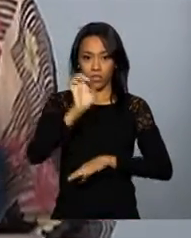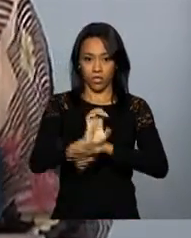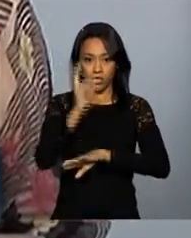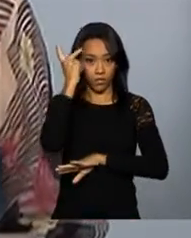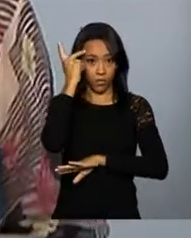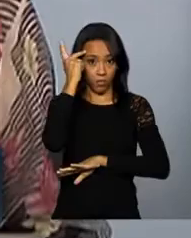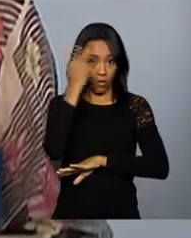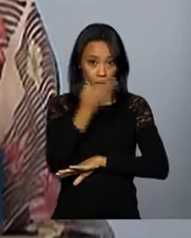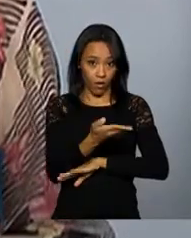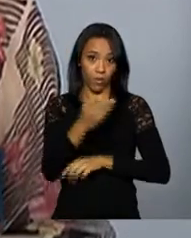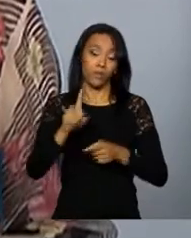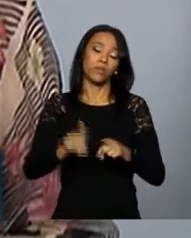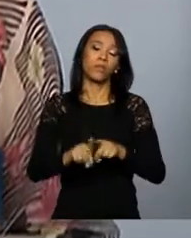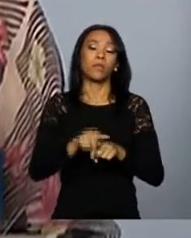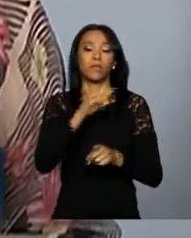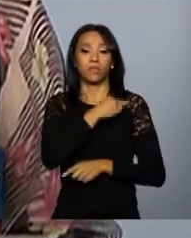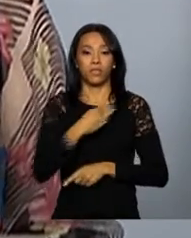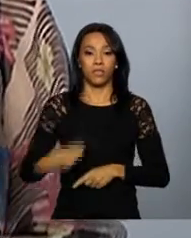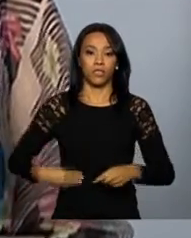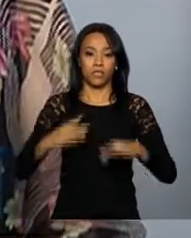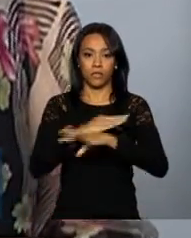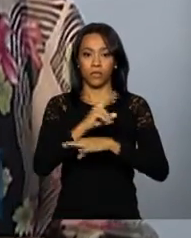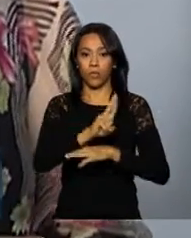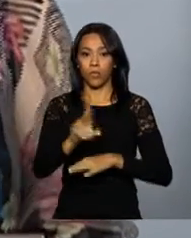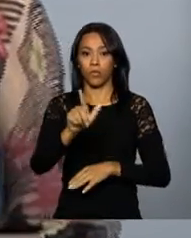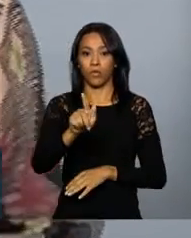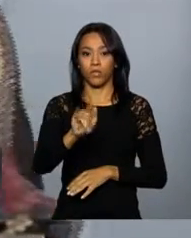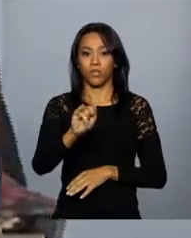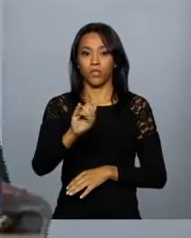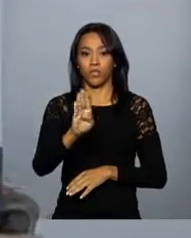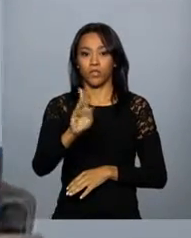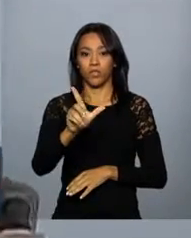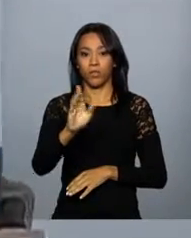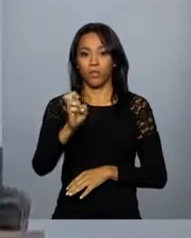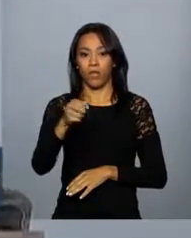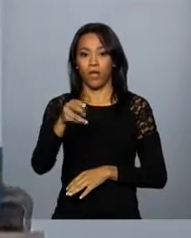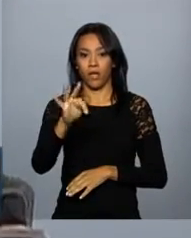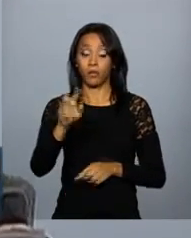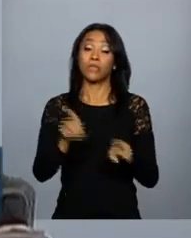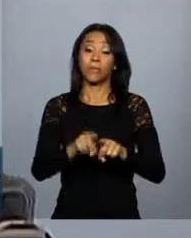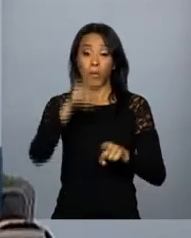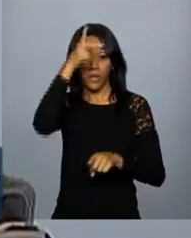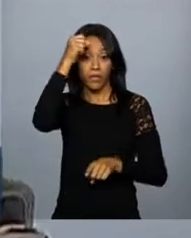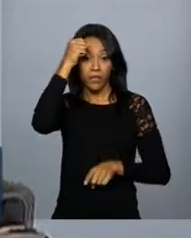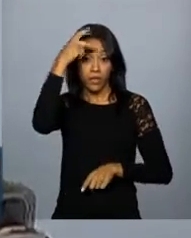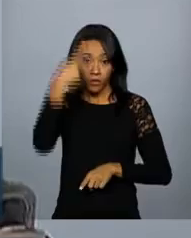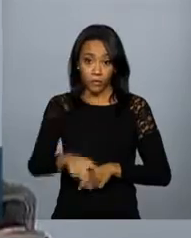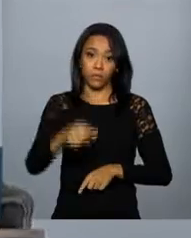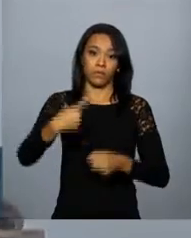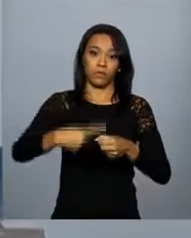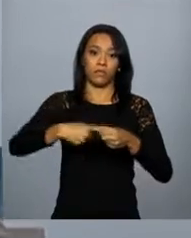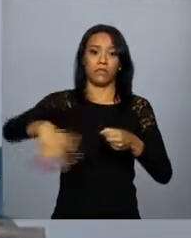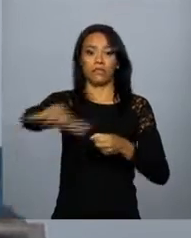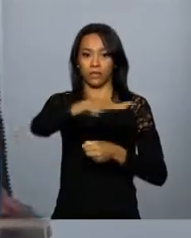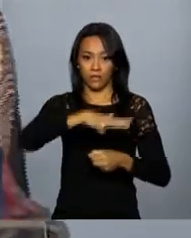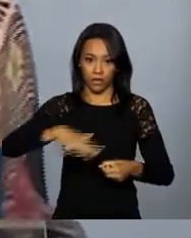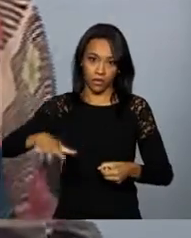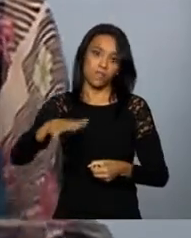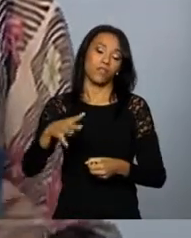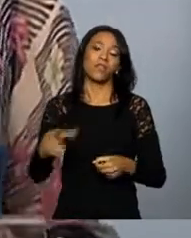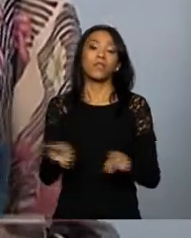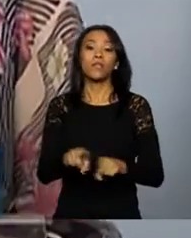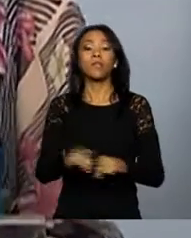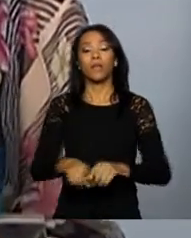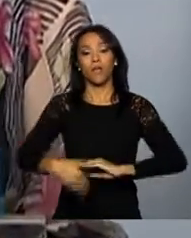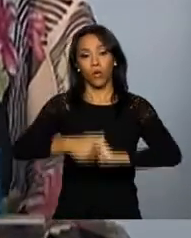ministro Gilberto Kassab das cidades, o prefeito de Indaiatuba, Reinaldo Nogueira.